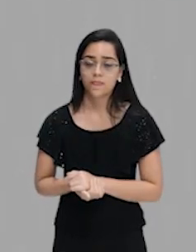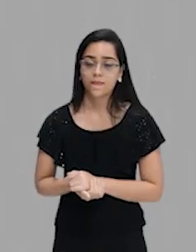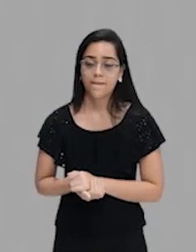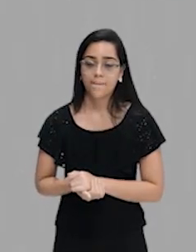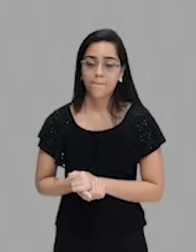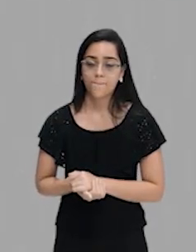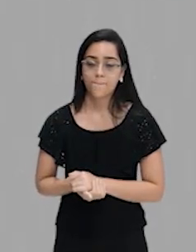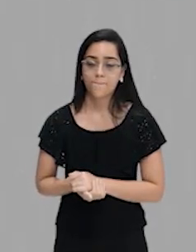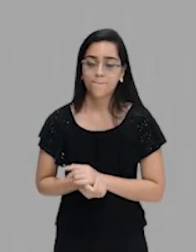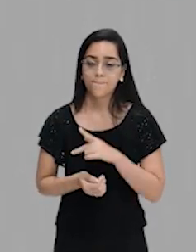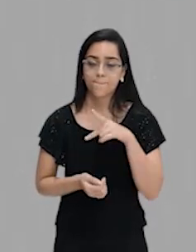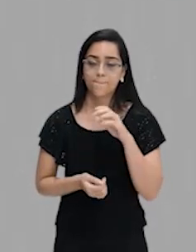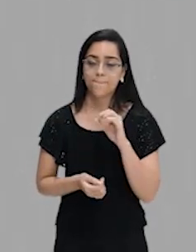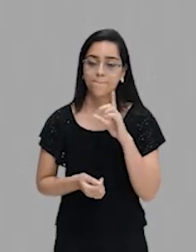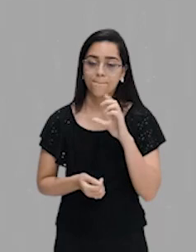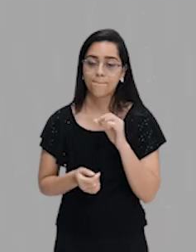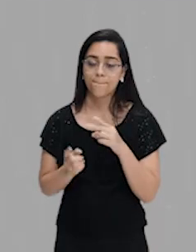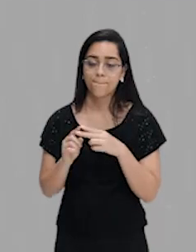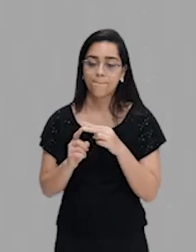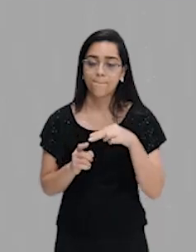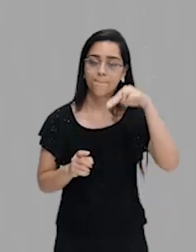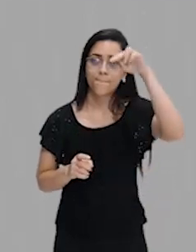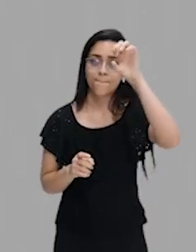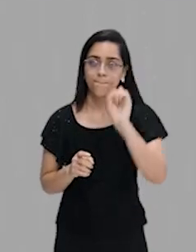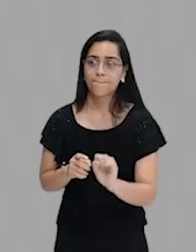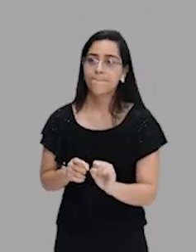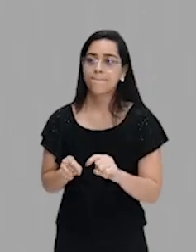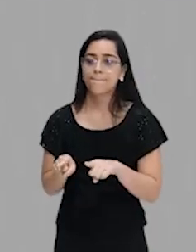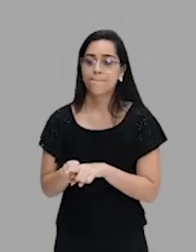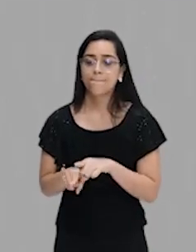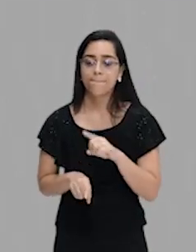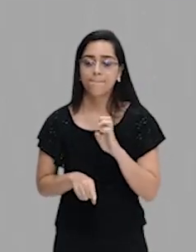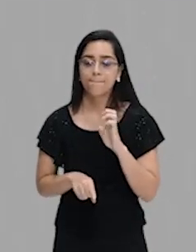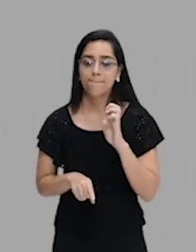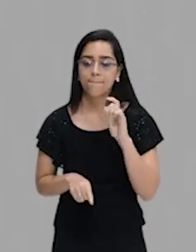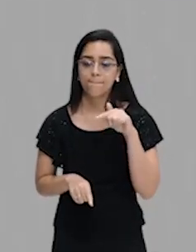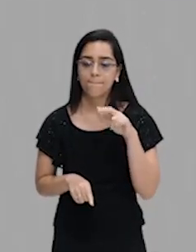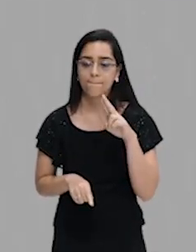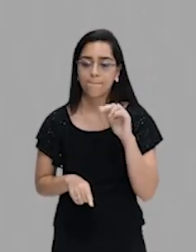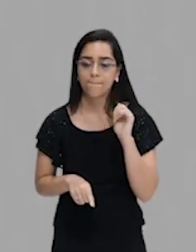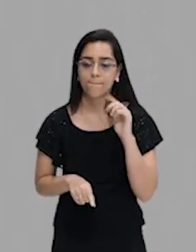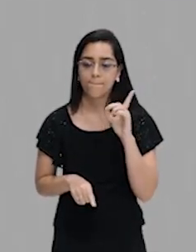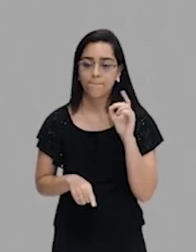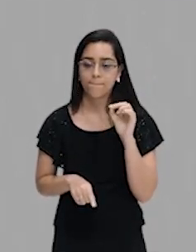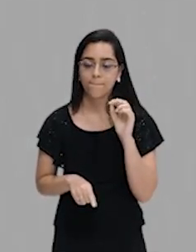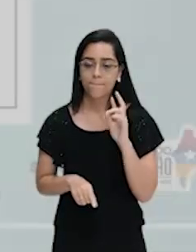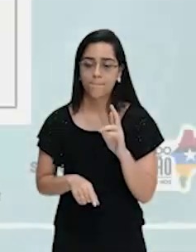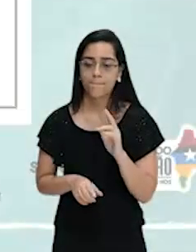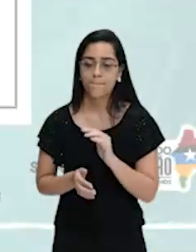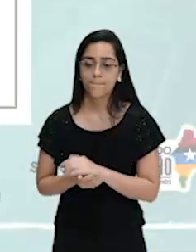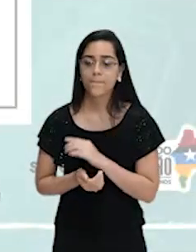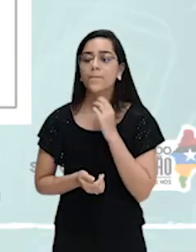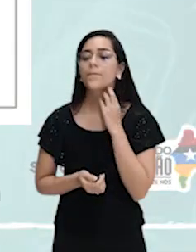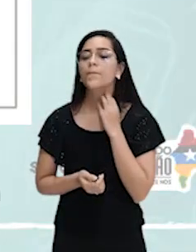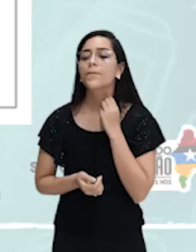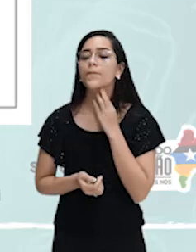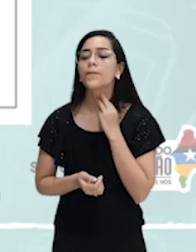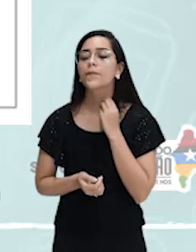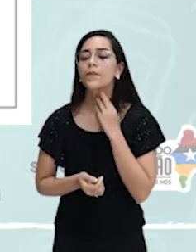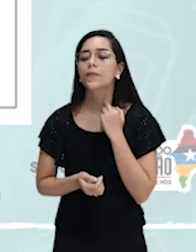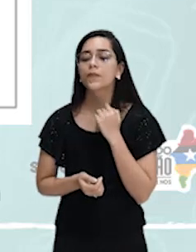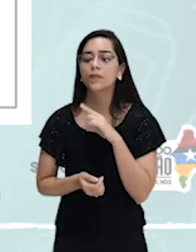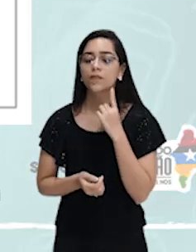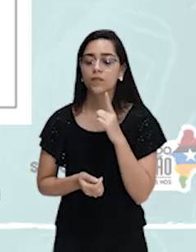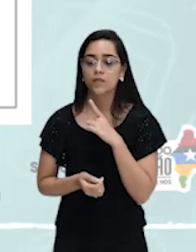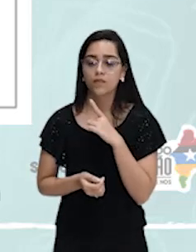Então, polo norte celeste, sul celeste e o Equador celeste. Né? Nós temos aqui o